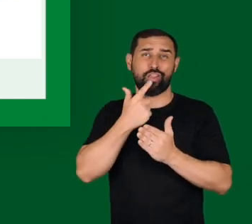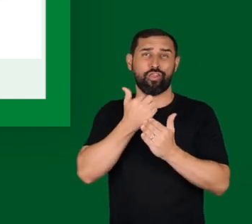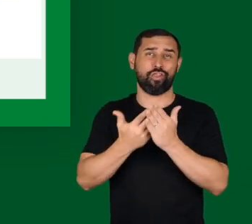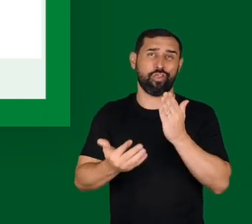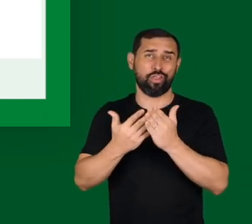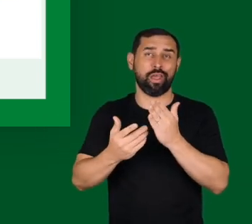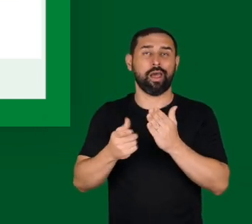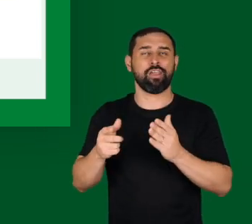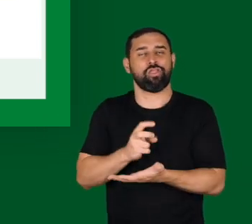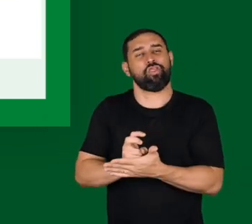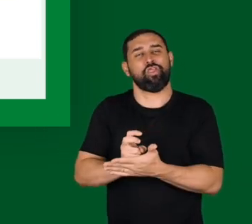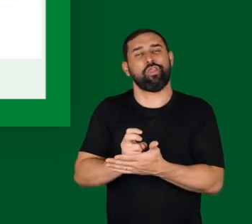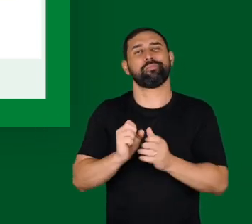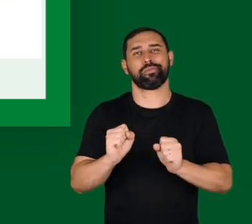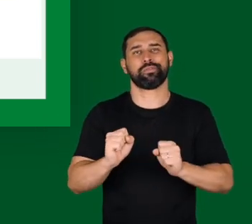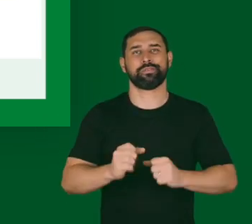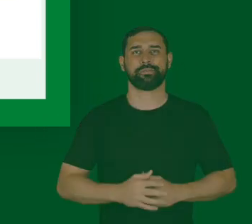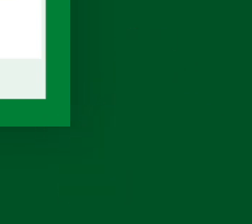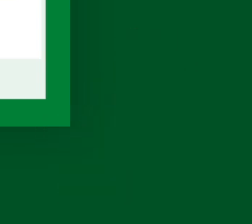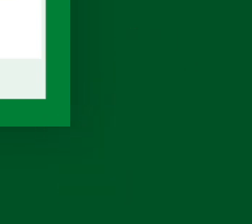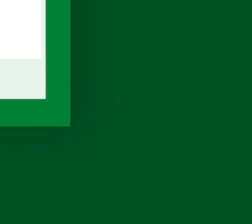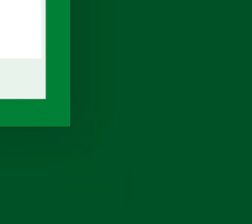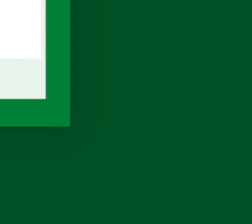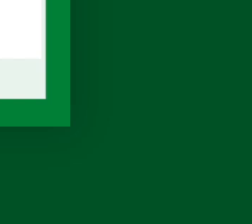hemorragia cerebral e aí convulsionarem.